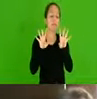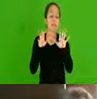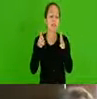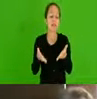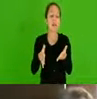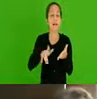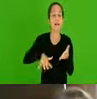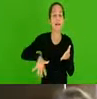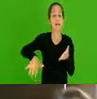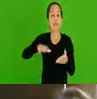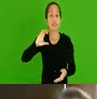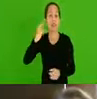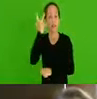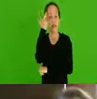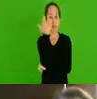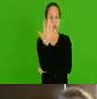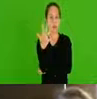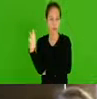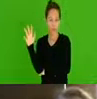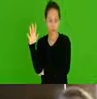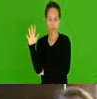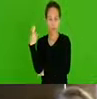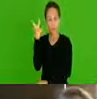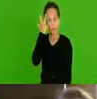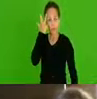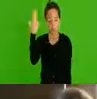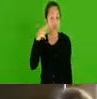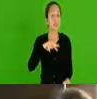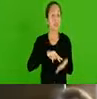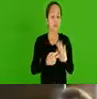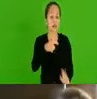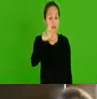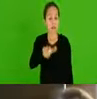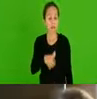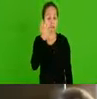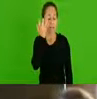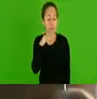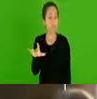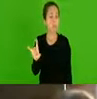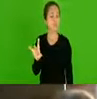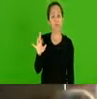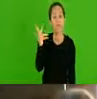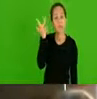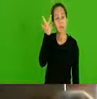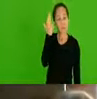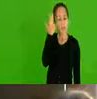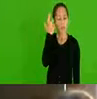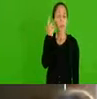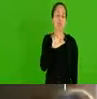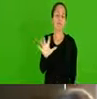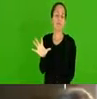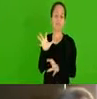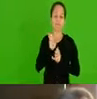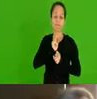naturais numa perspectiva de que a criança naturalmente por ser pobre não tem cultura, não é? Então, nesse